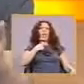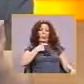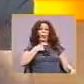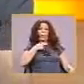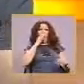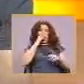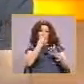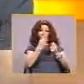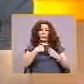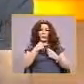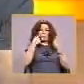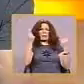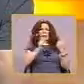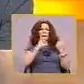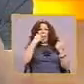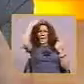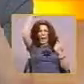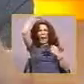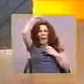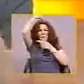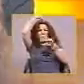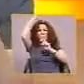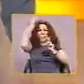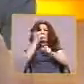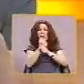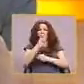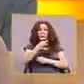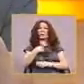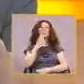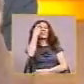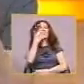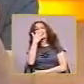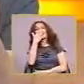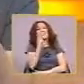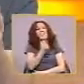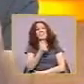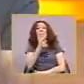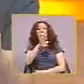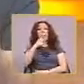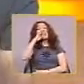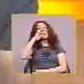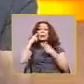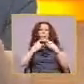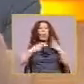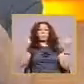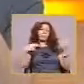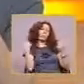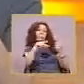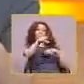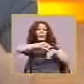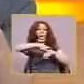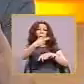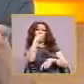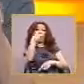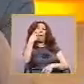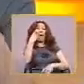poder existir. De alguma forma, diz que ninguém apregou à sua heterossexualidade, é verdade, porque é esse o pressuposto, não é?